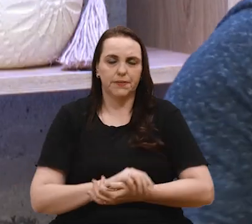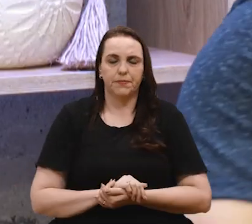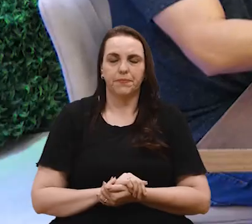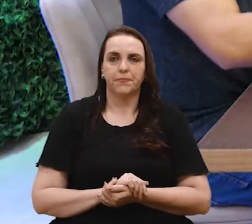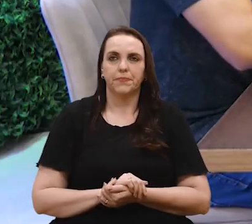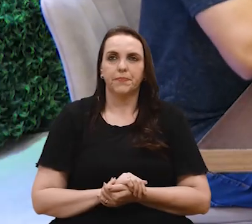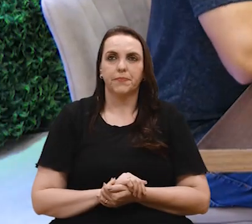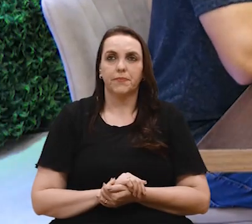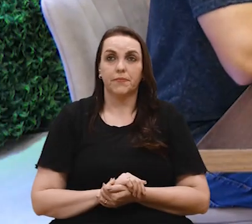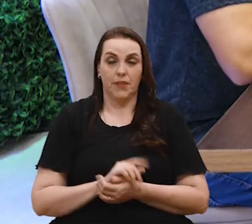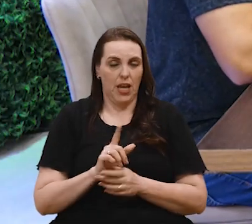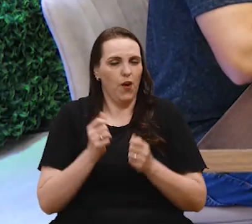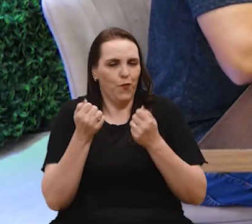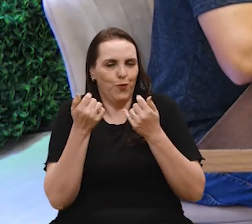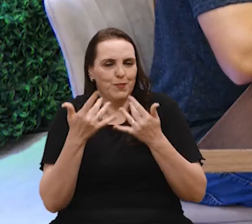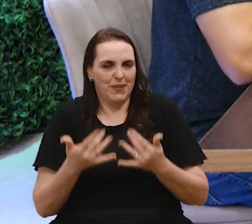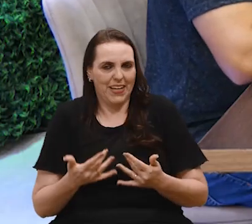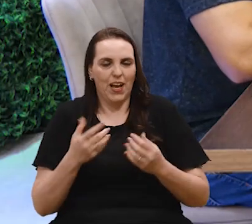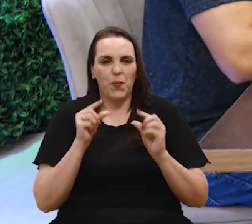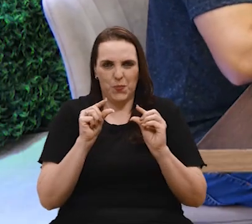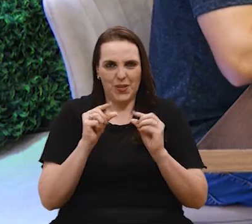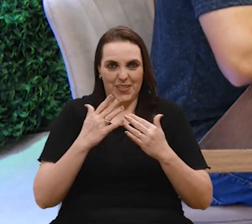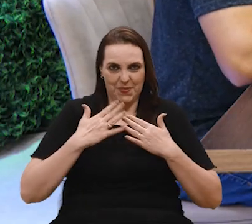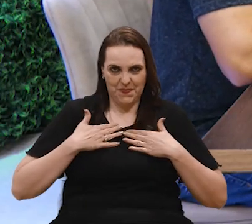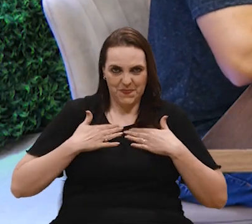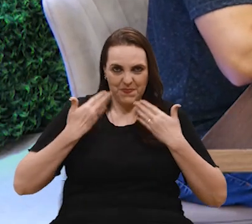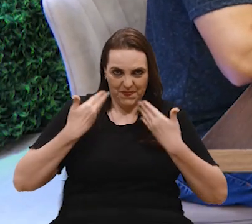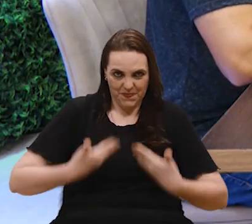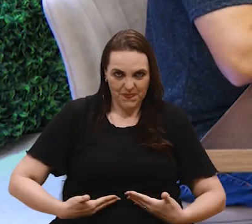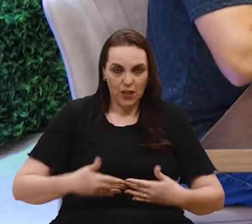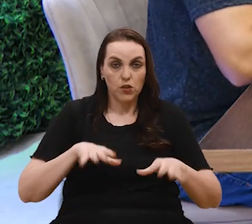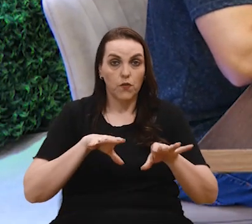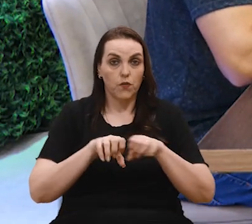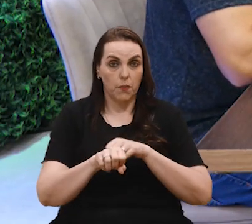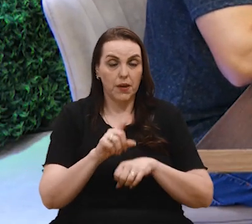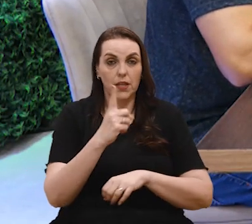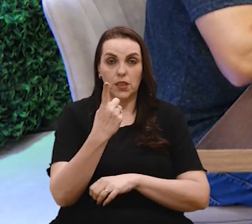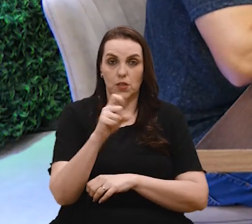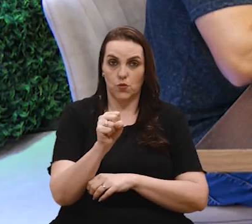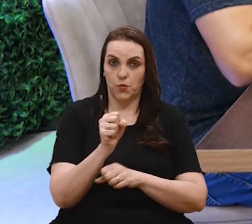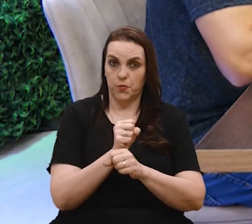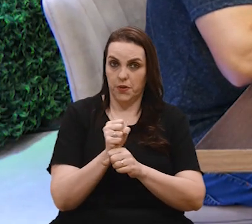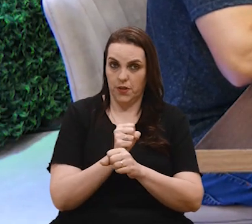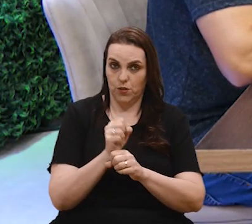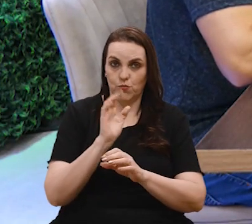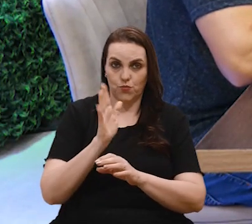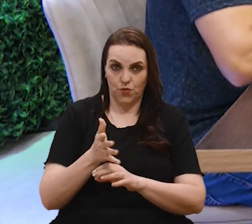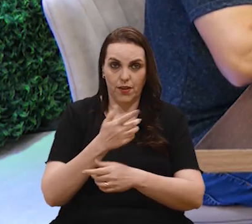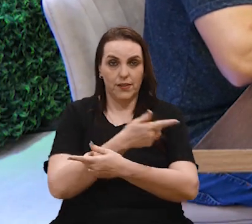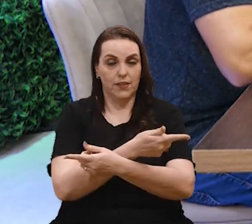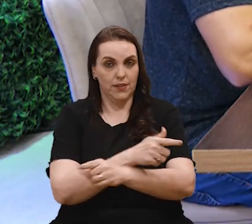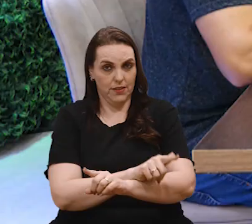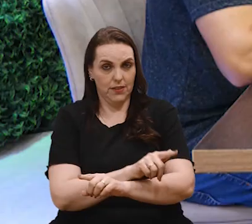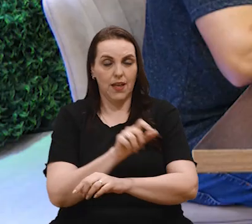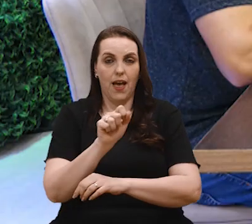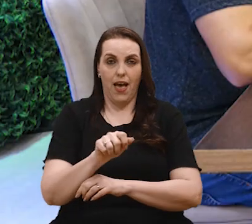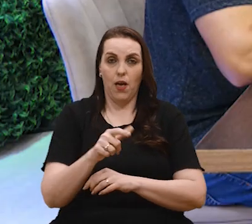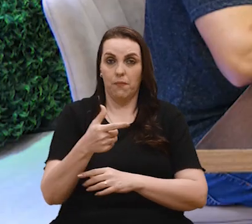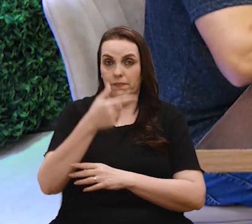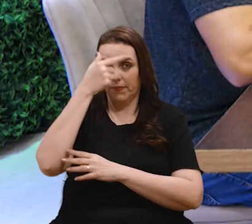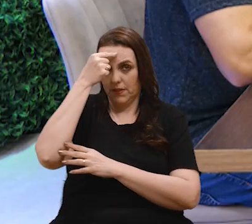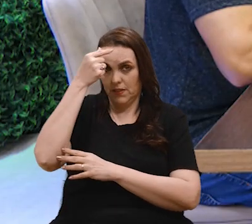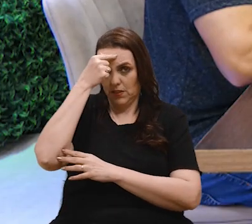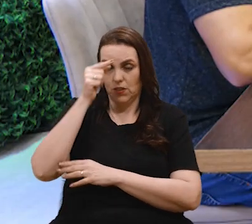a... Tá, então vamos lá. Eu vou falar um pouquinho então de mim rapidamente, né? Eu já sou formada há 18 anos em quiropraxia. É